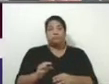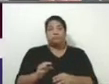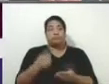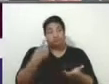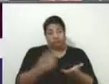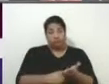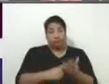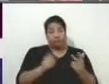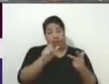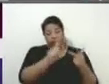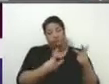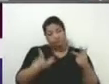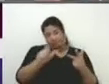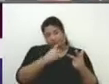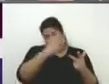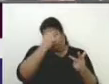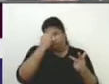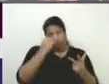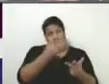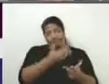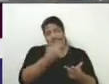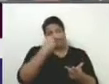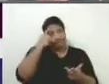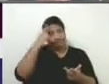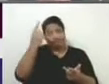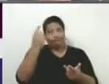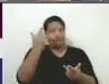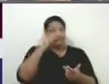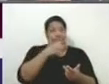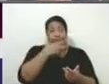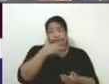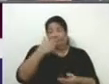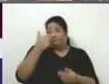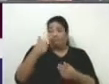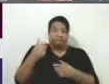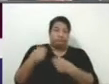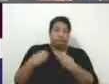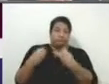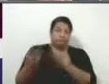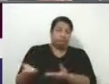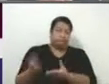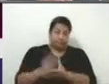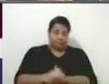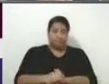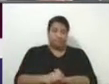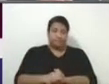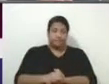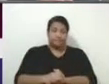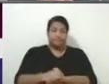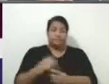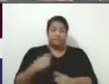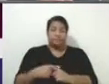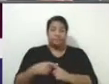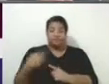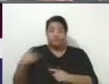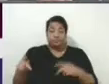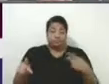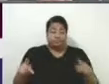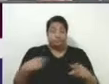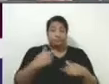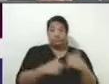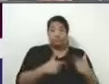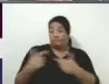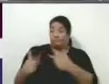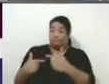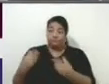melhorias para que eles desempenhem da melhor forma possível as suas funções e as